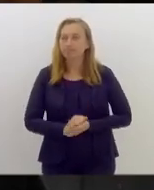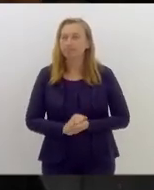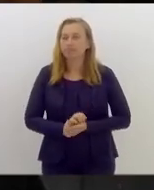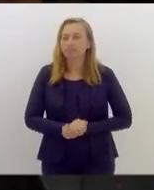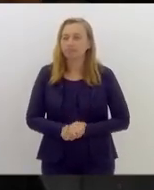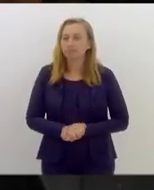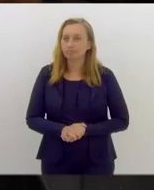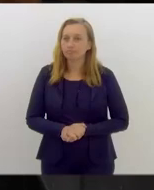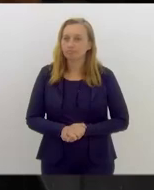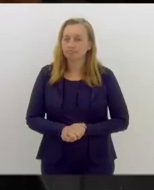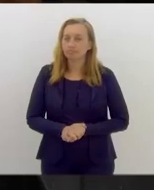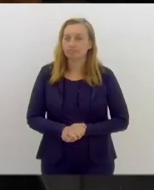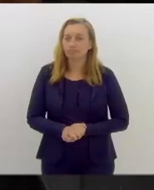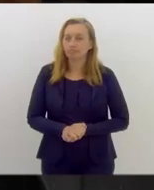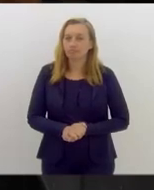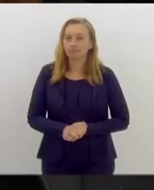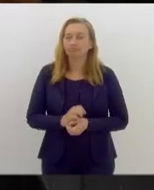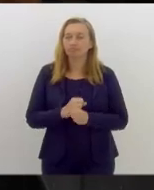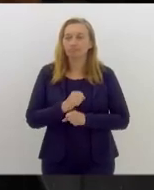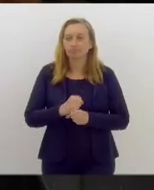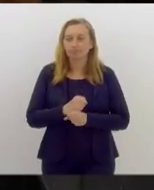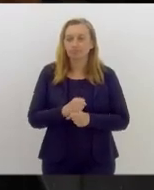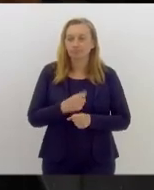teve, este ano de